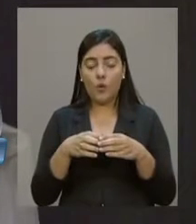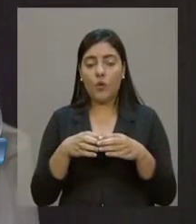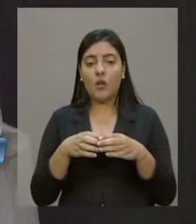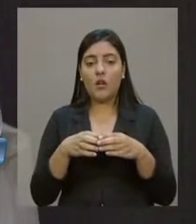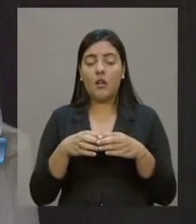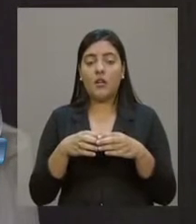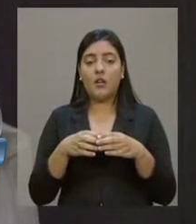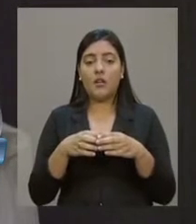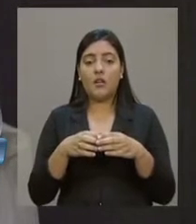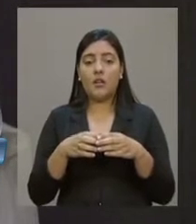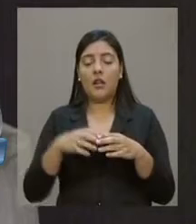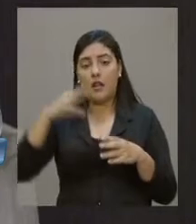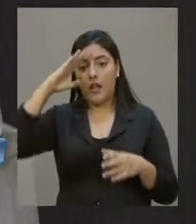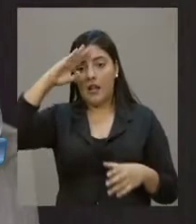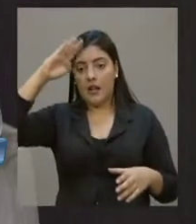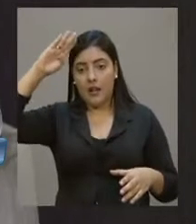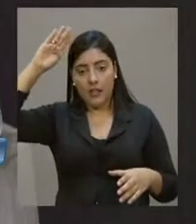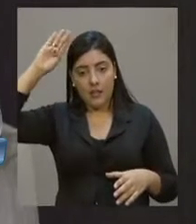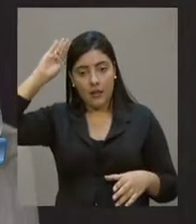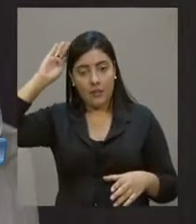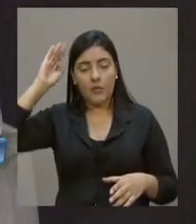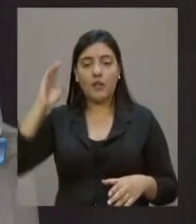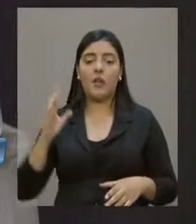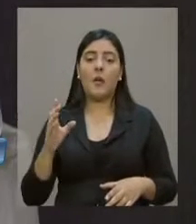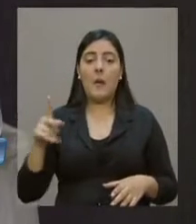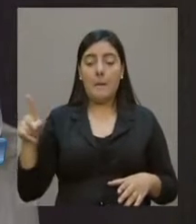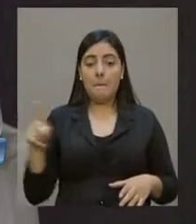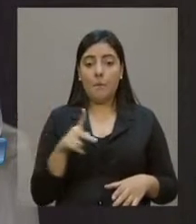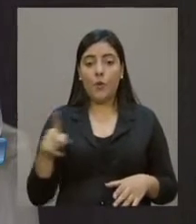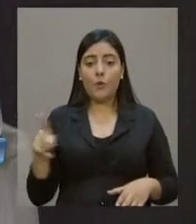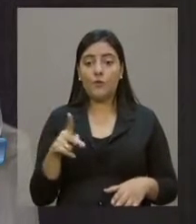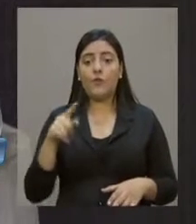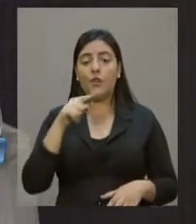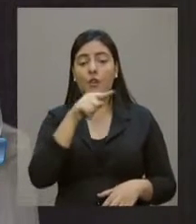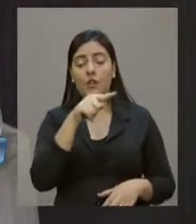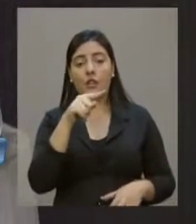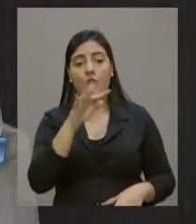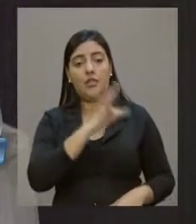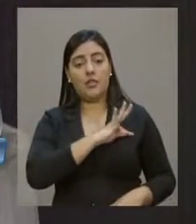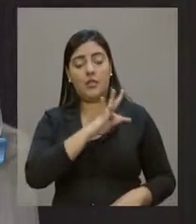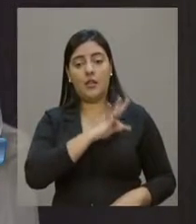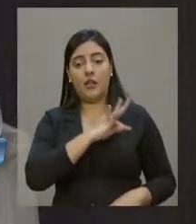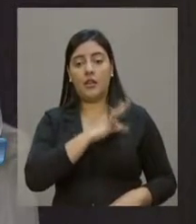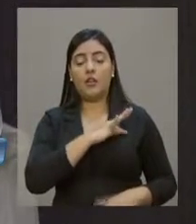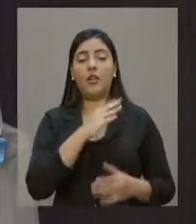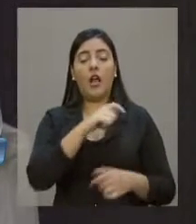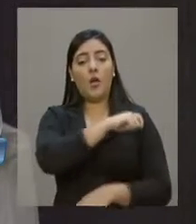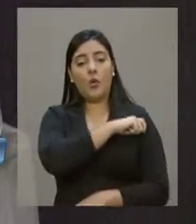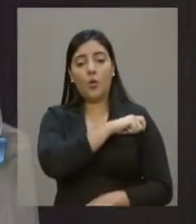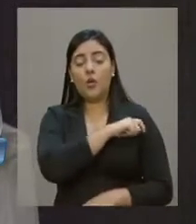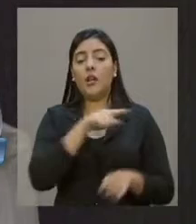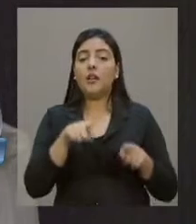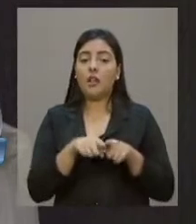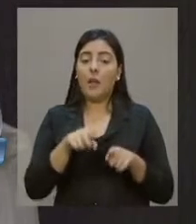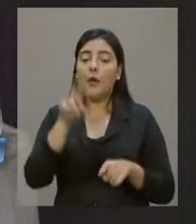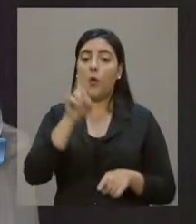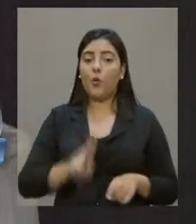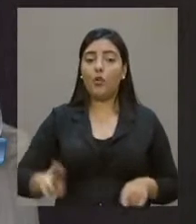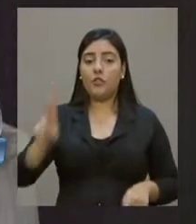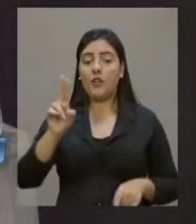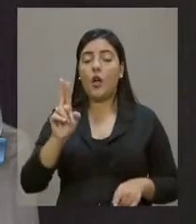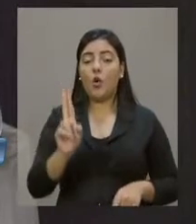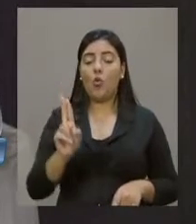comunidade acadêmica de docentes, servidores técnico-administrativos e estudantes da Universidade